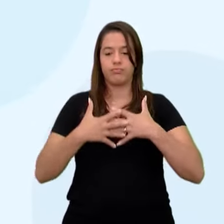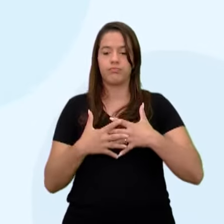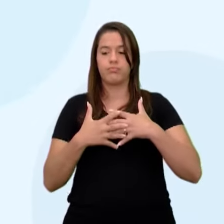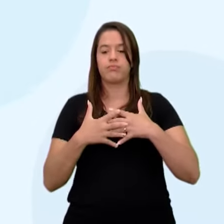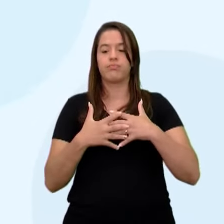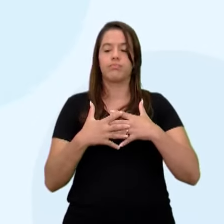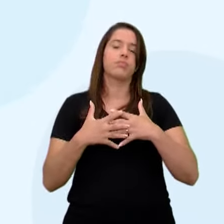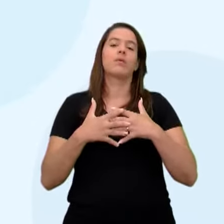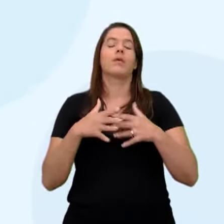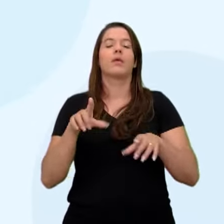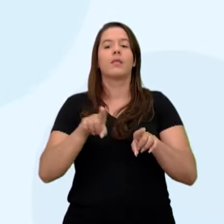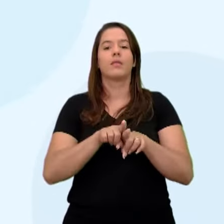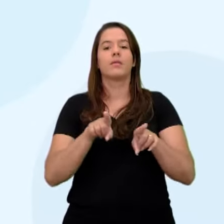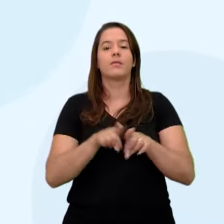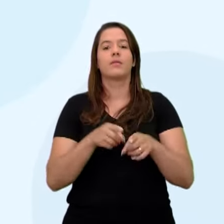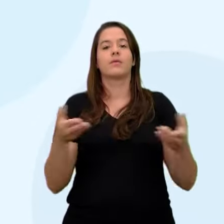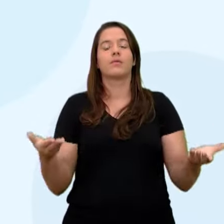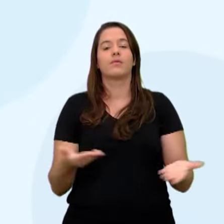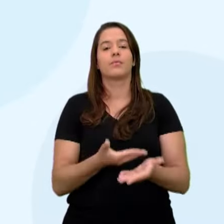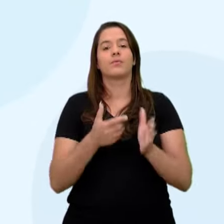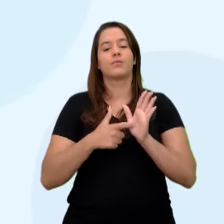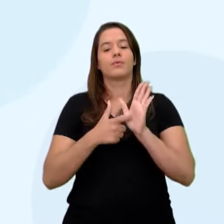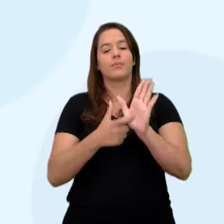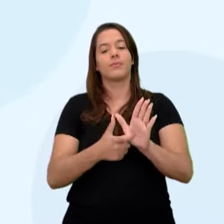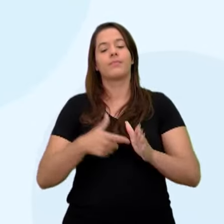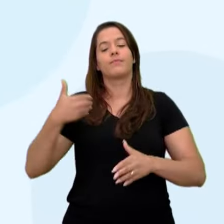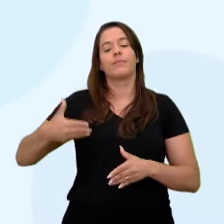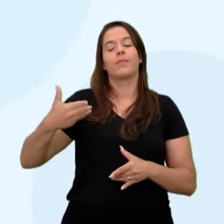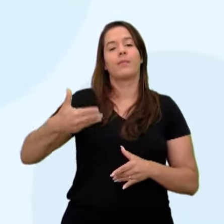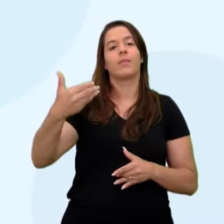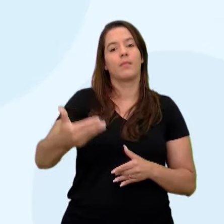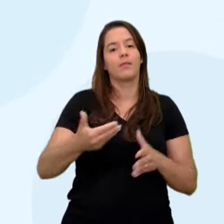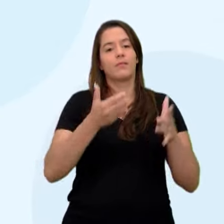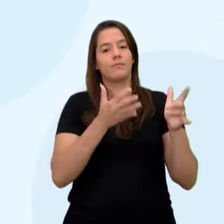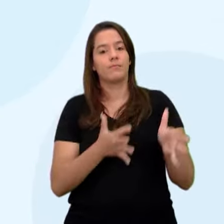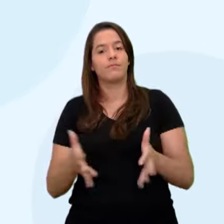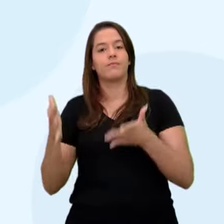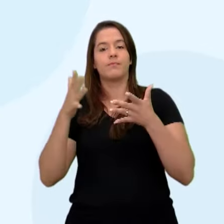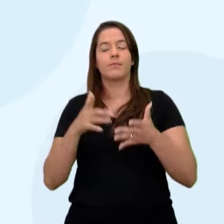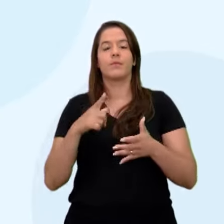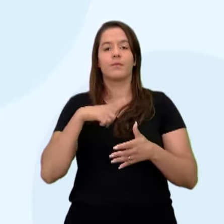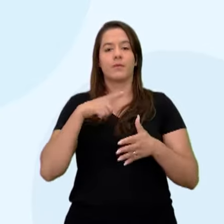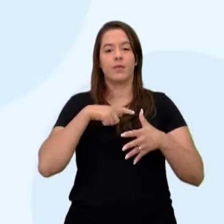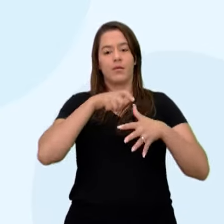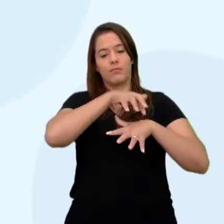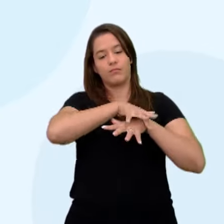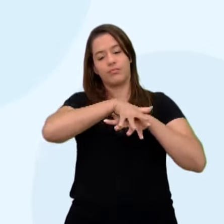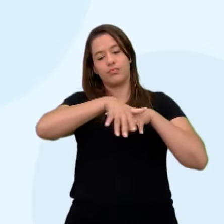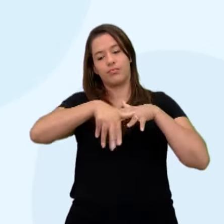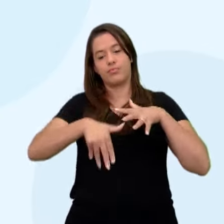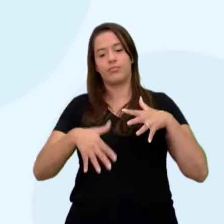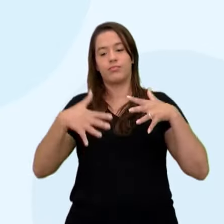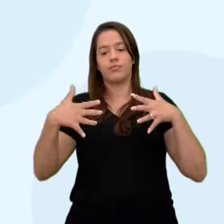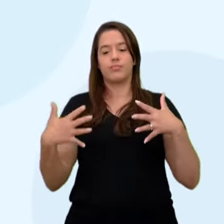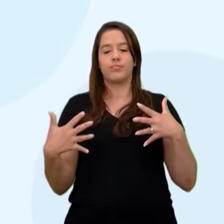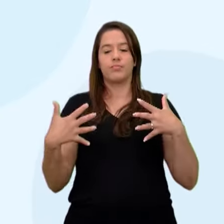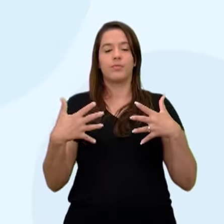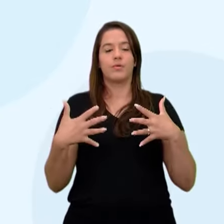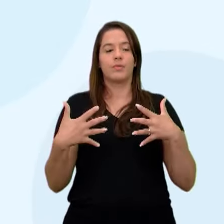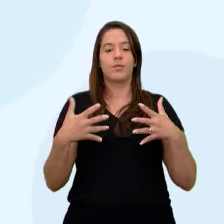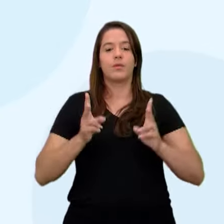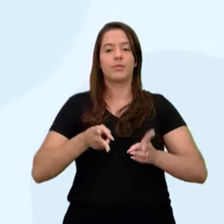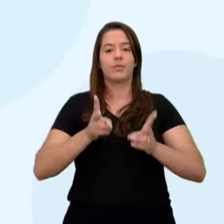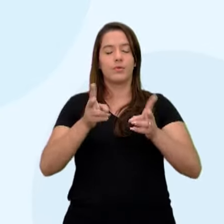o magma. Este, por possuir consistência fluida, possibilita o deslizamento dos continentes, que continuam